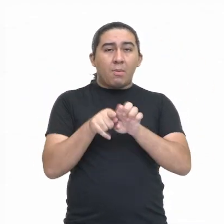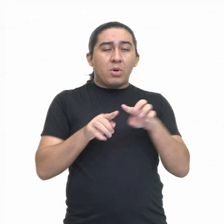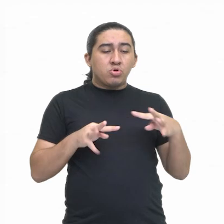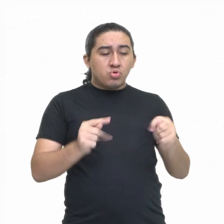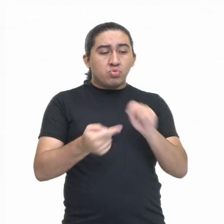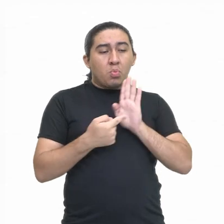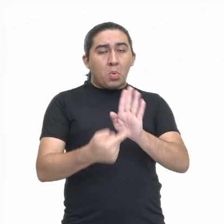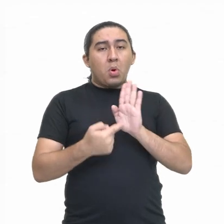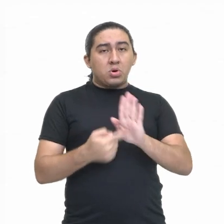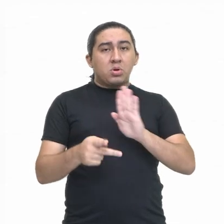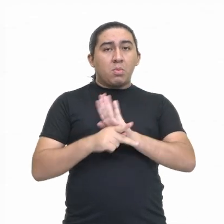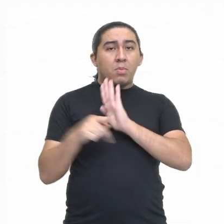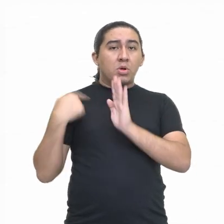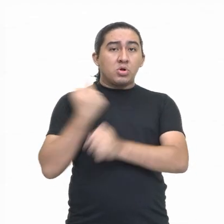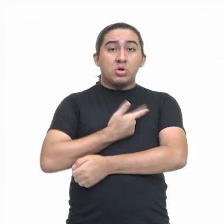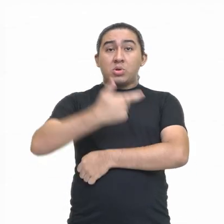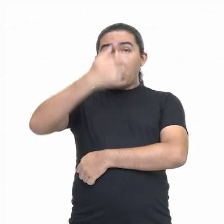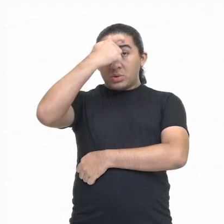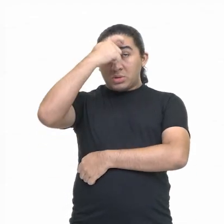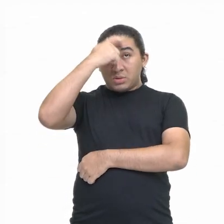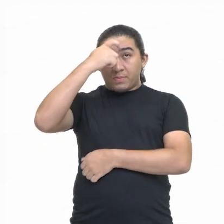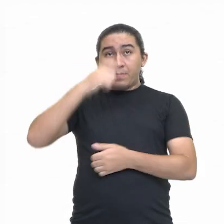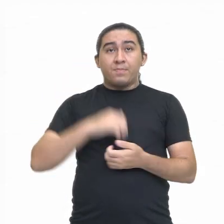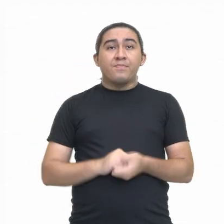se apresentam à nossa consciência.